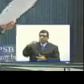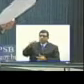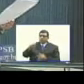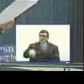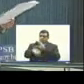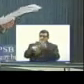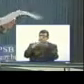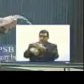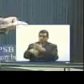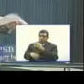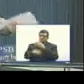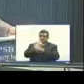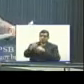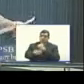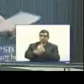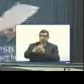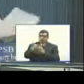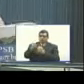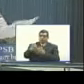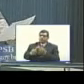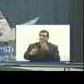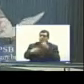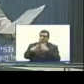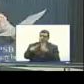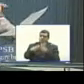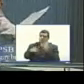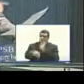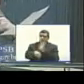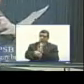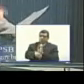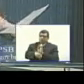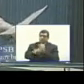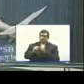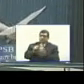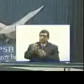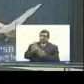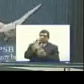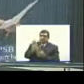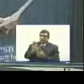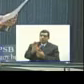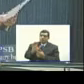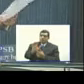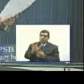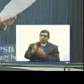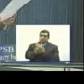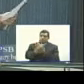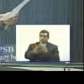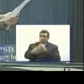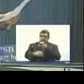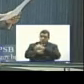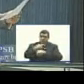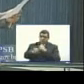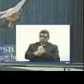concursados no ano de 2010 situação do Estado no cal que estou resgatando o meu discurso do início do ano